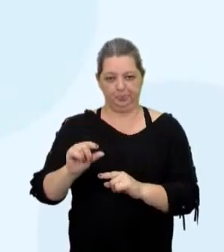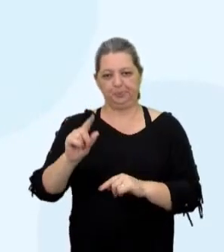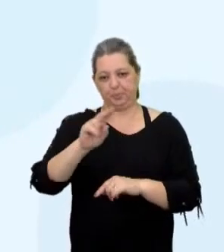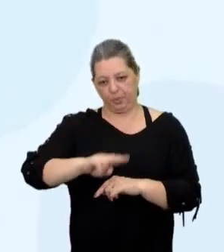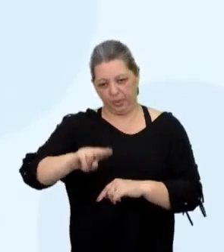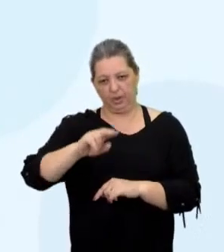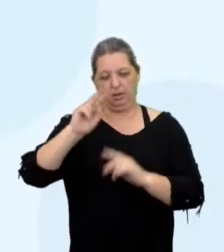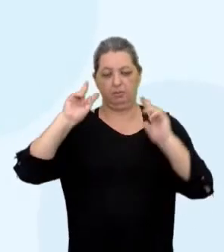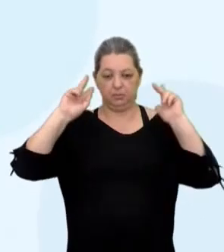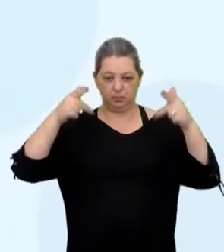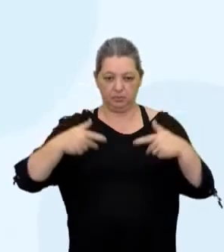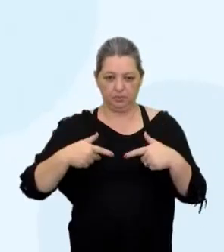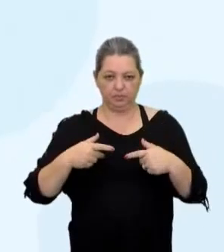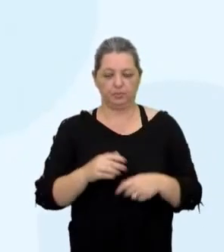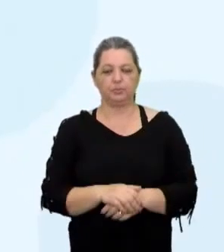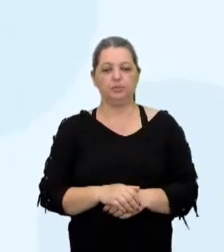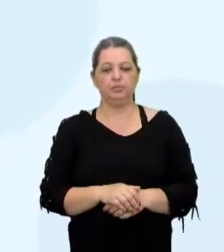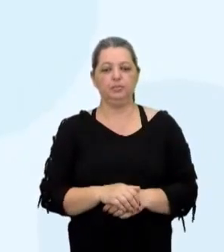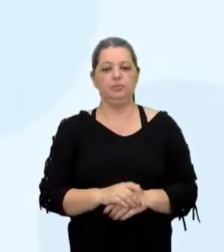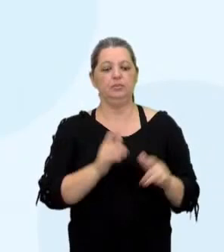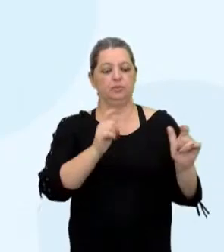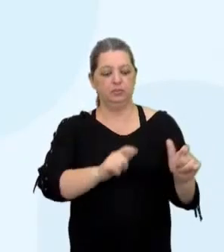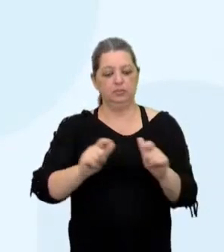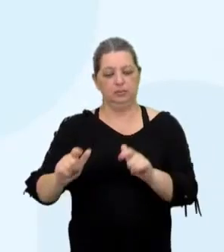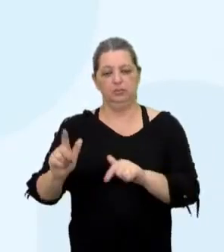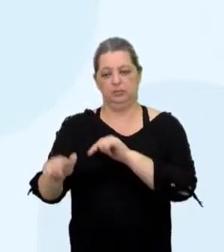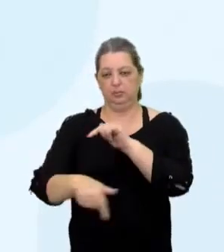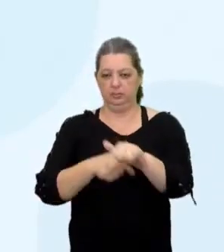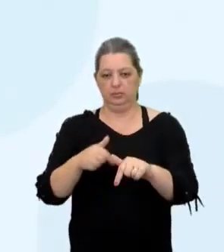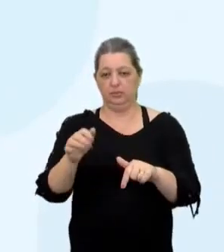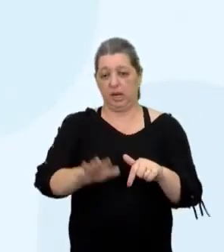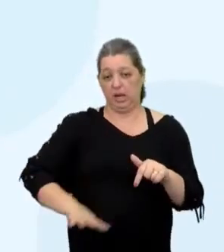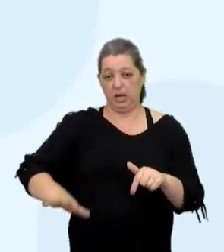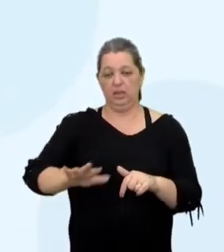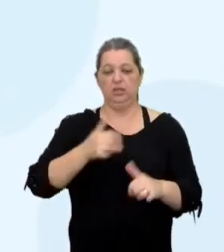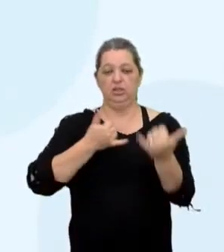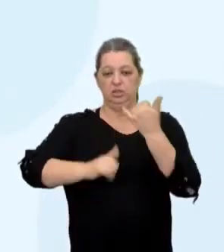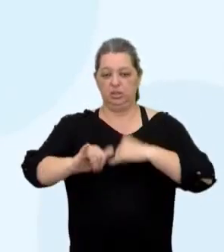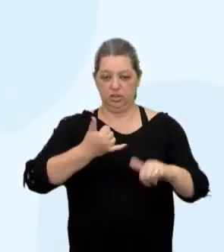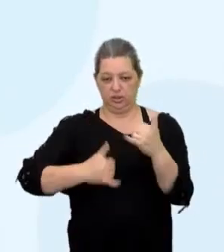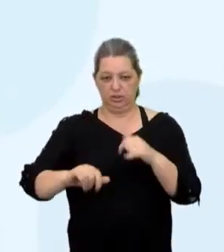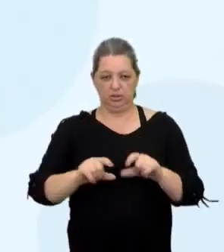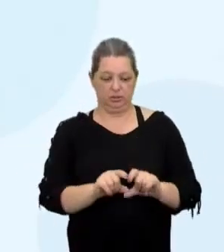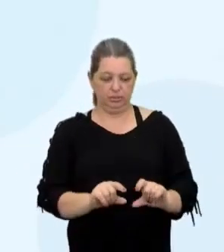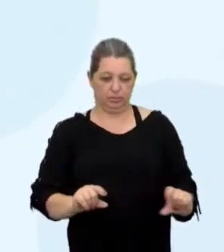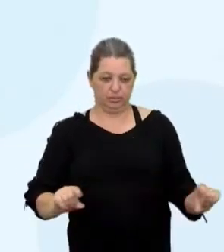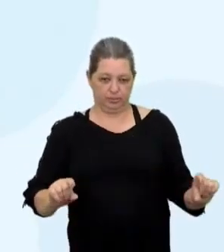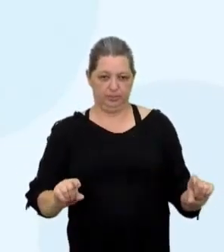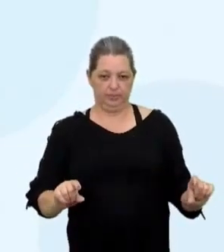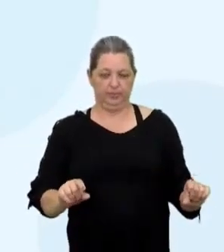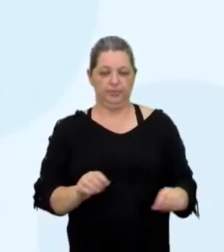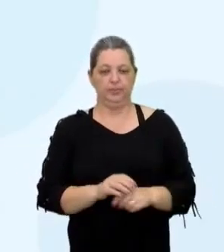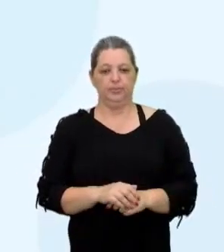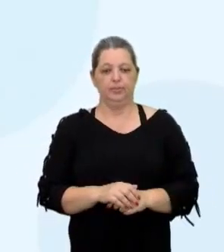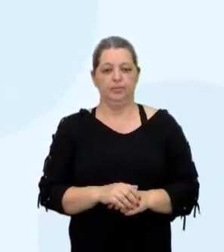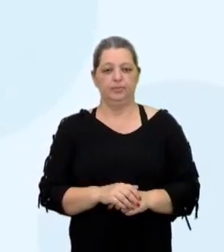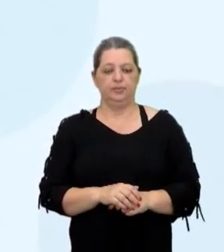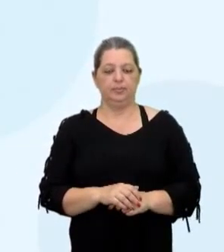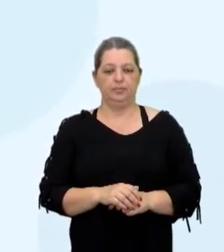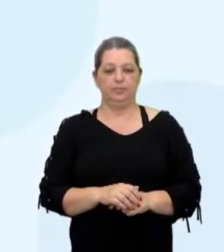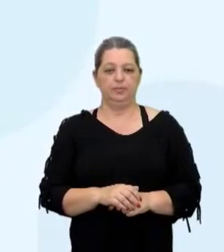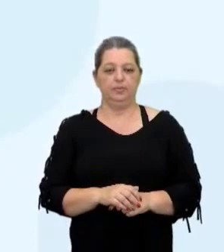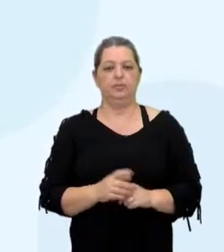seres humanos, os postos de trabalho aí no setor de energia embaixo, né, nas colunas, mostrando aí, né,